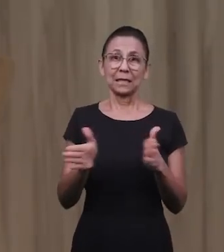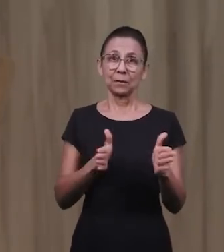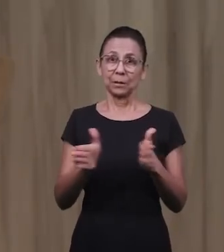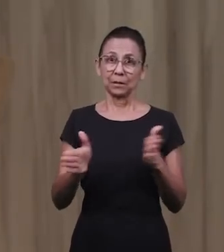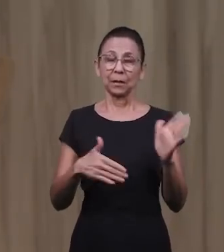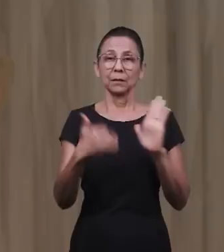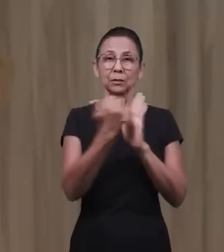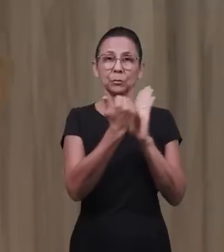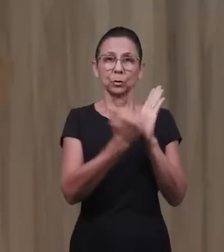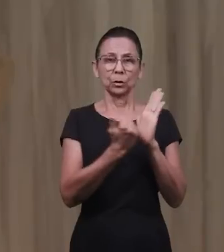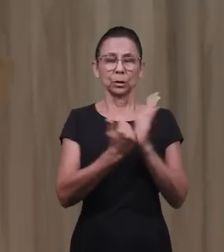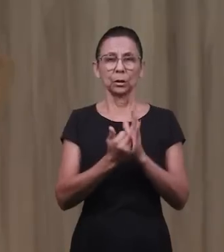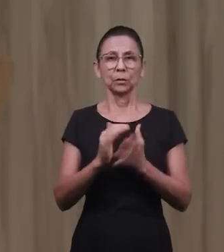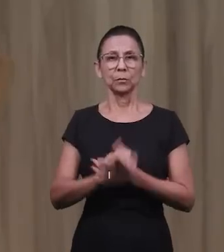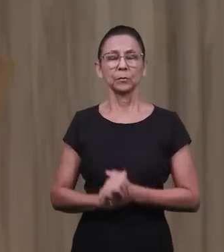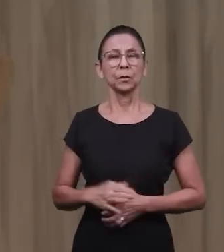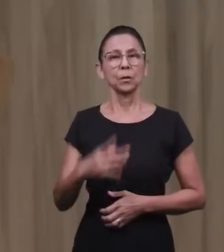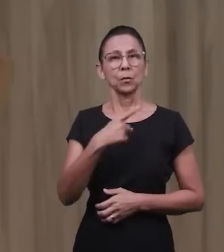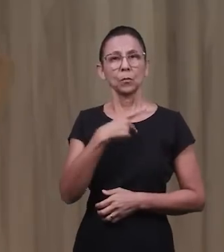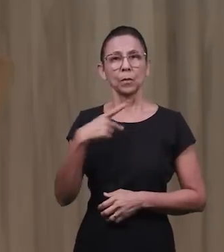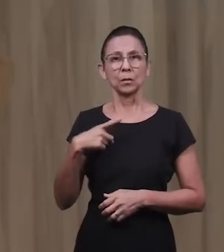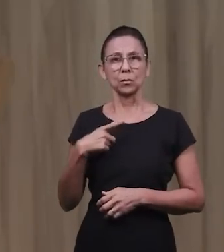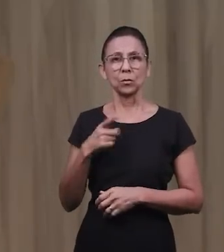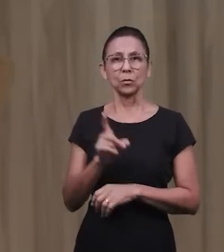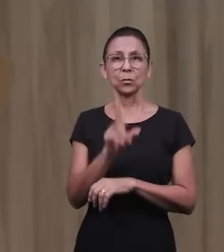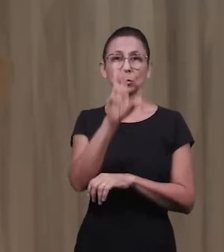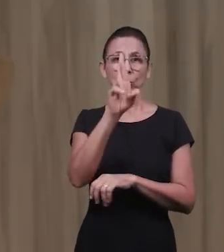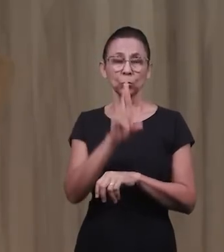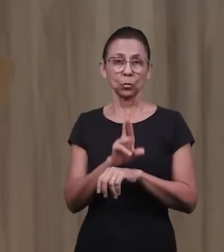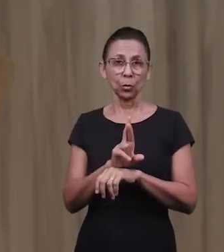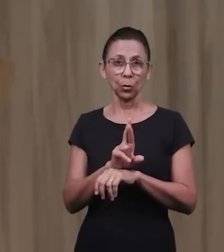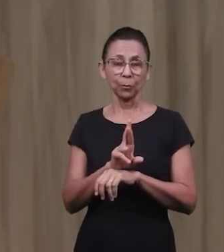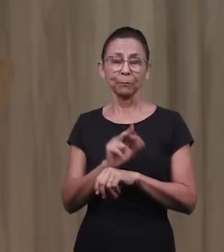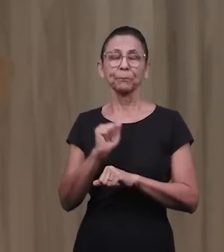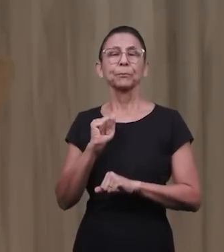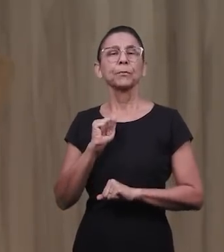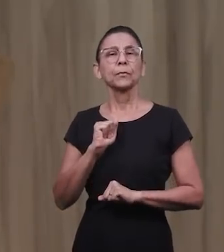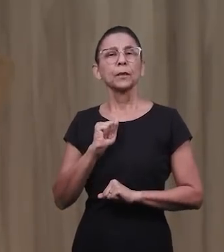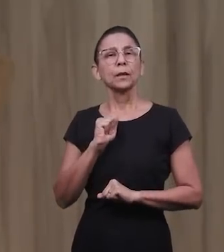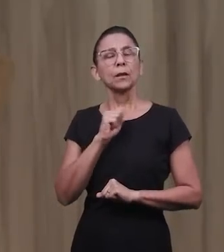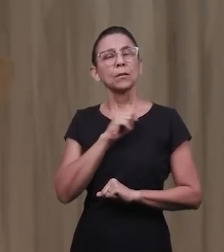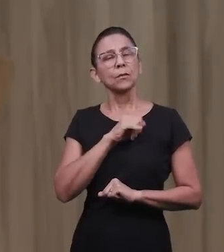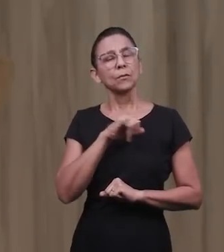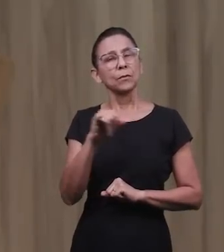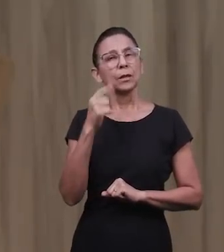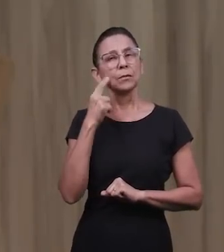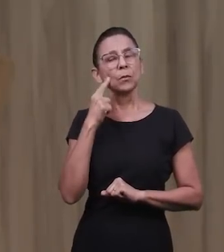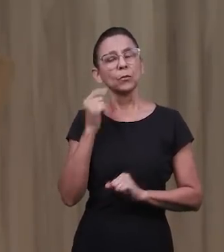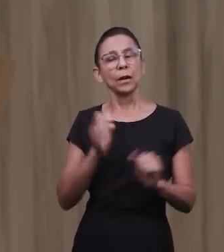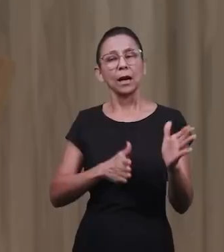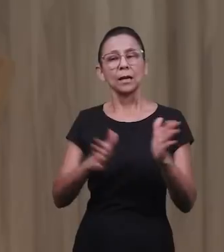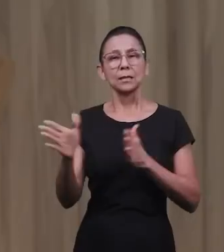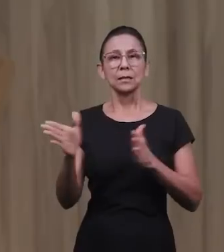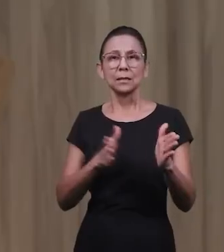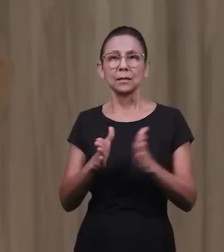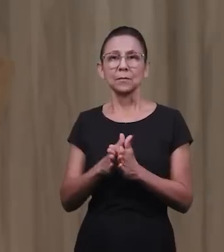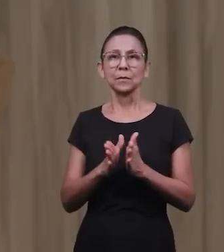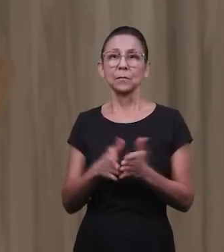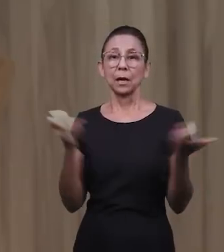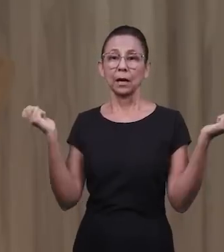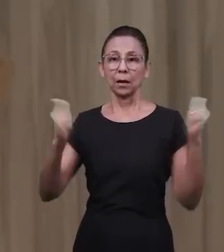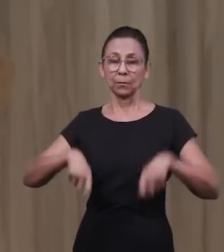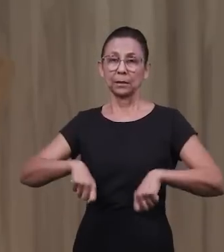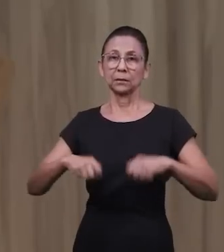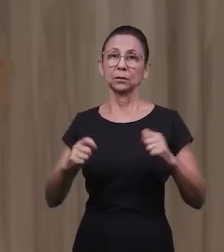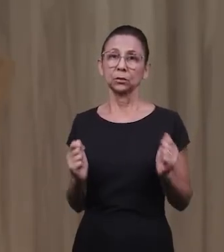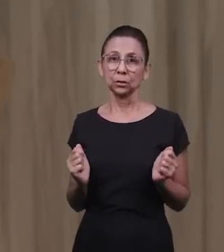quadro Acessibilidade, o pastor e doutor Lucimar Bísio falará sobre acolhimento, acessibilidade